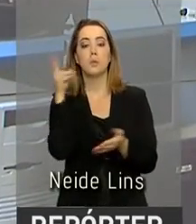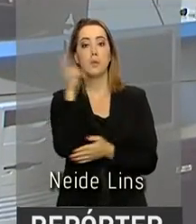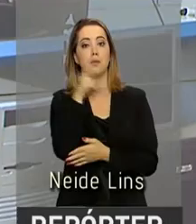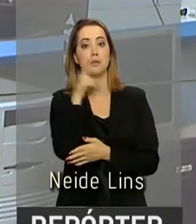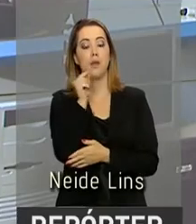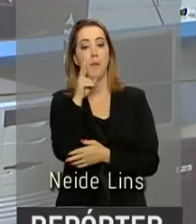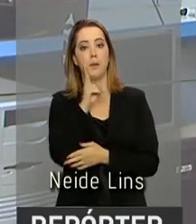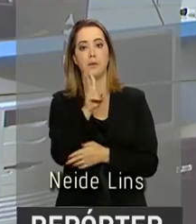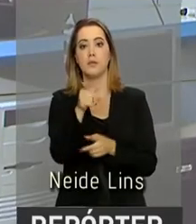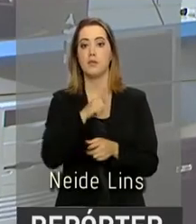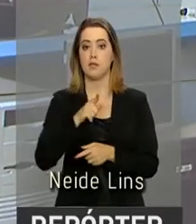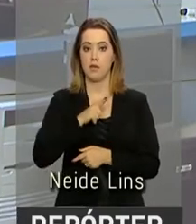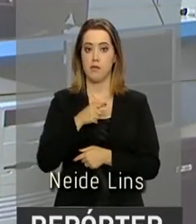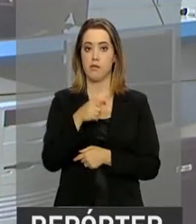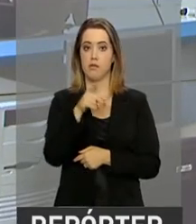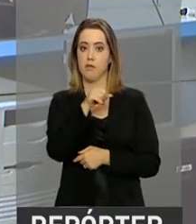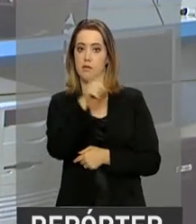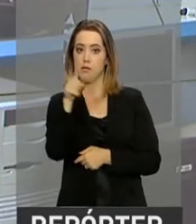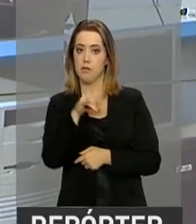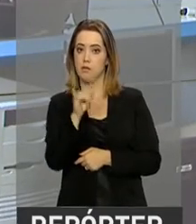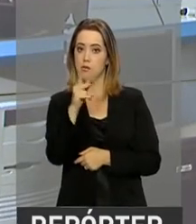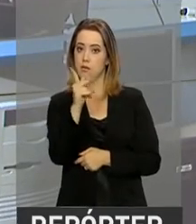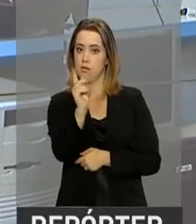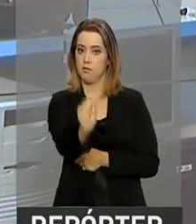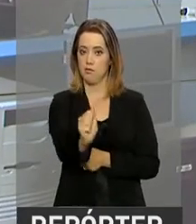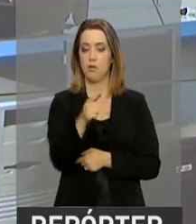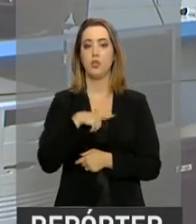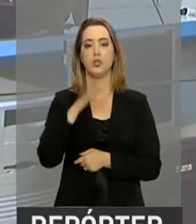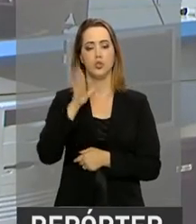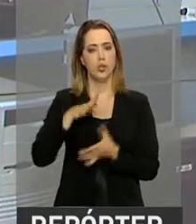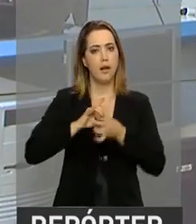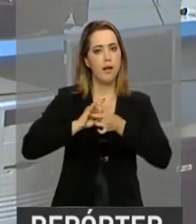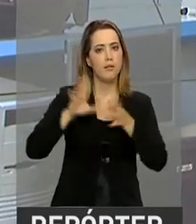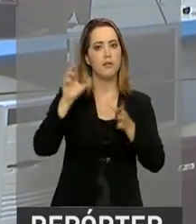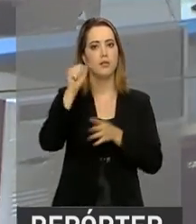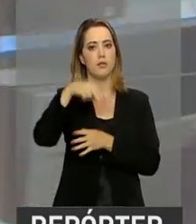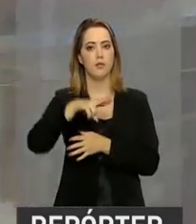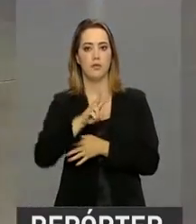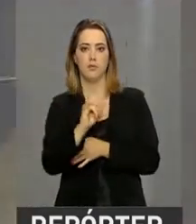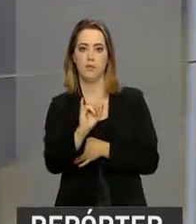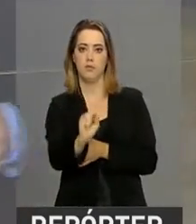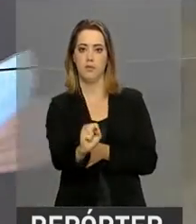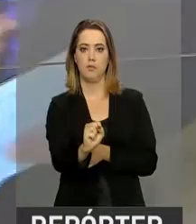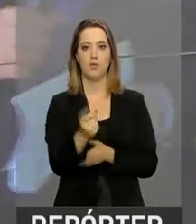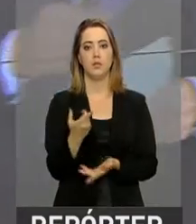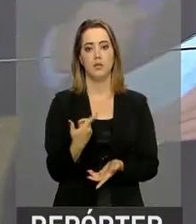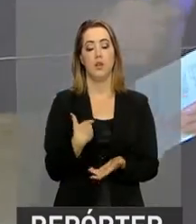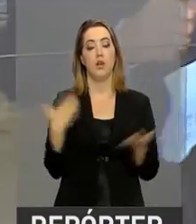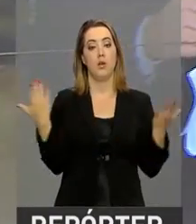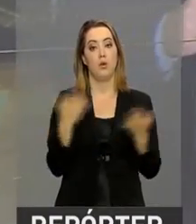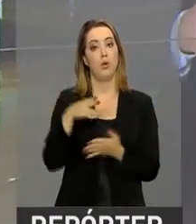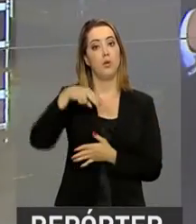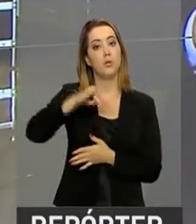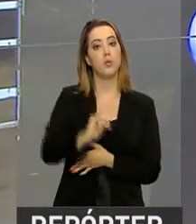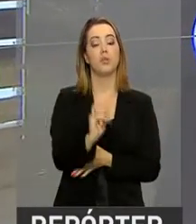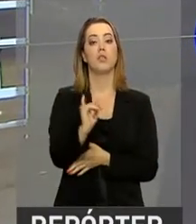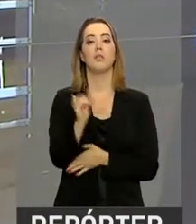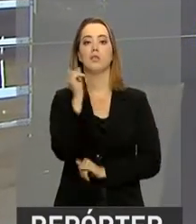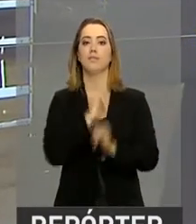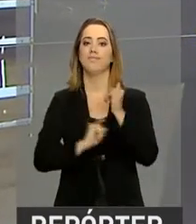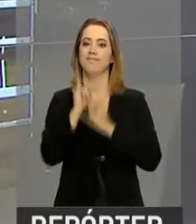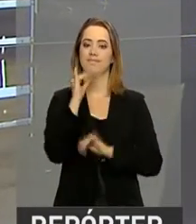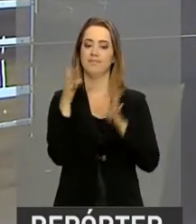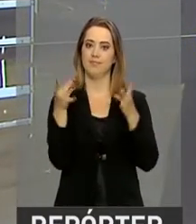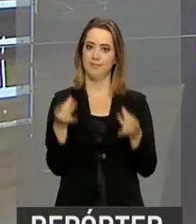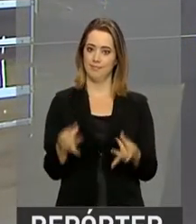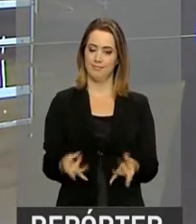Zika foi liberada pela Agência Nacional de Vigilância Sanitária, Anvisa. E ao vivo, o repórter Ney Pereira, que está aqui comigo, traz as informações. Olá,